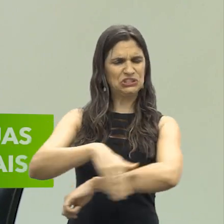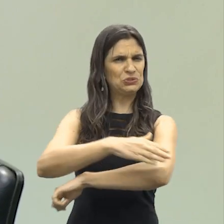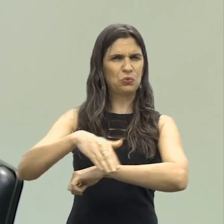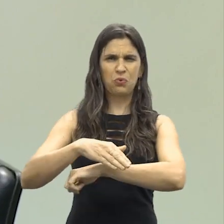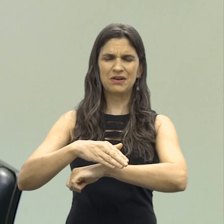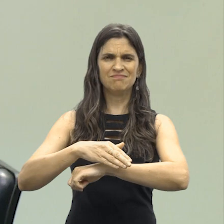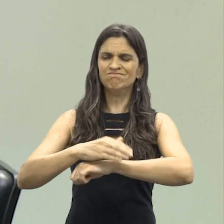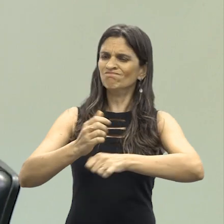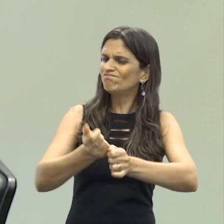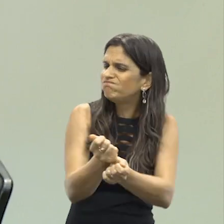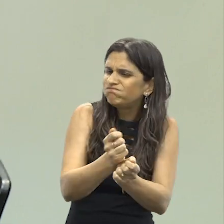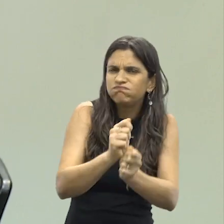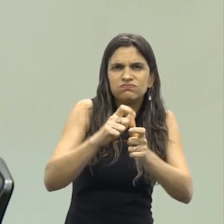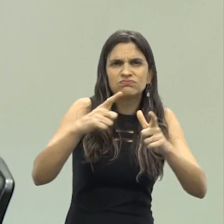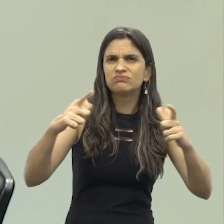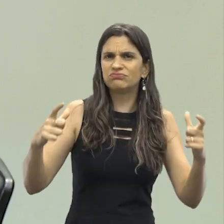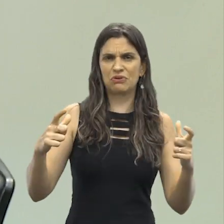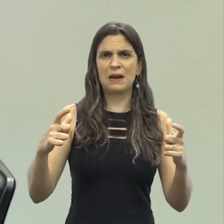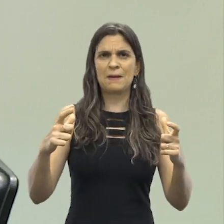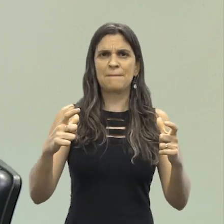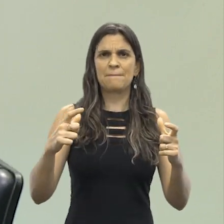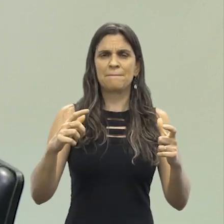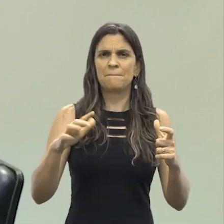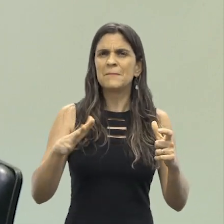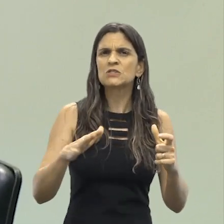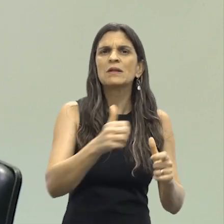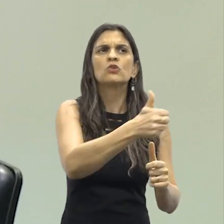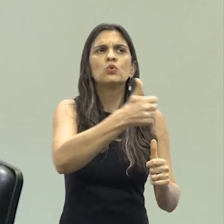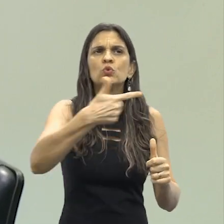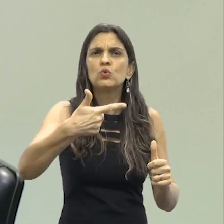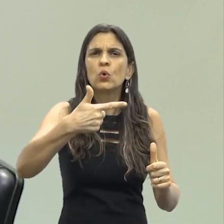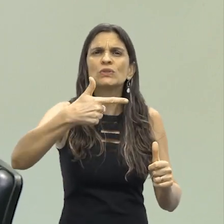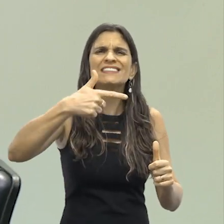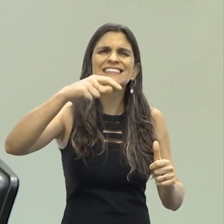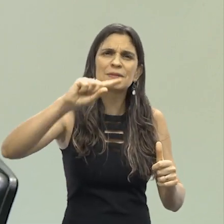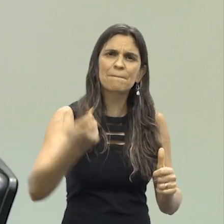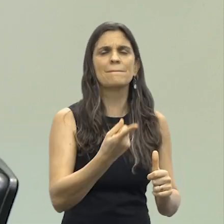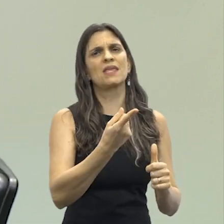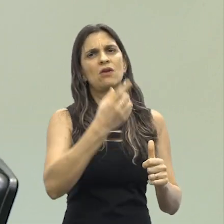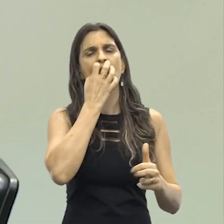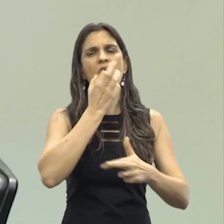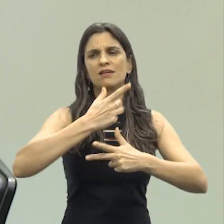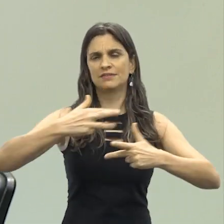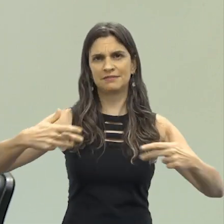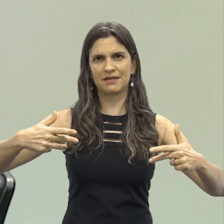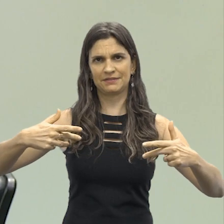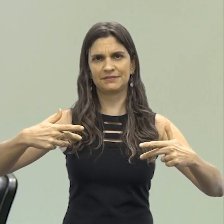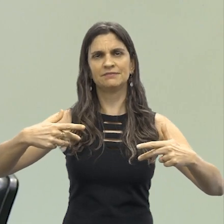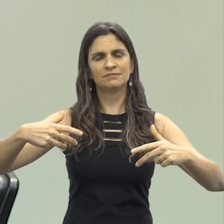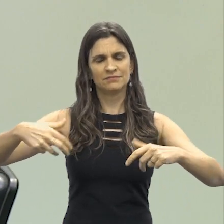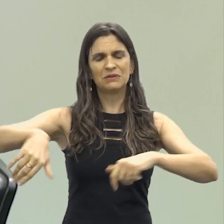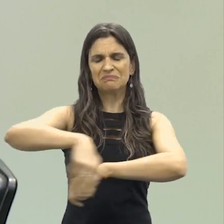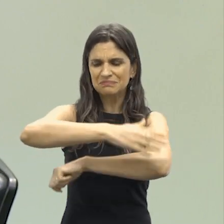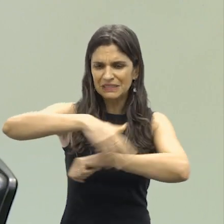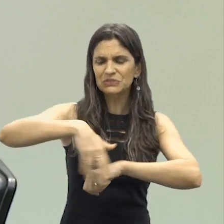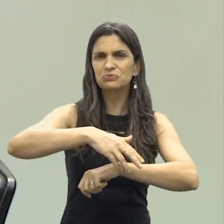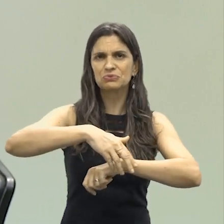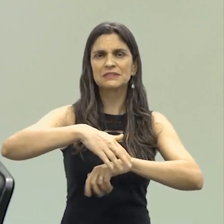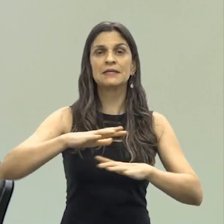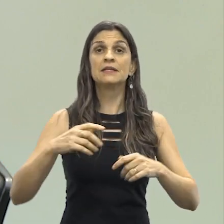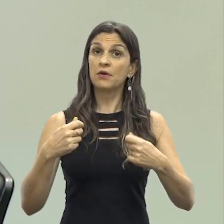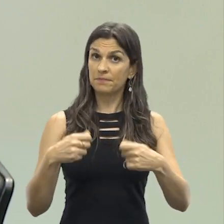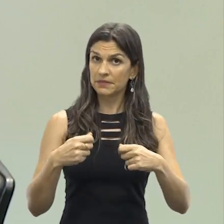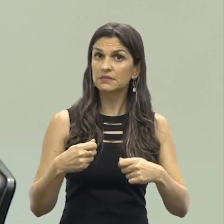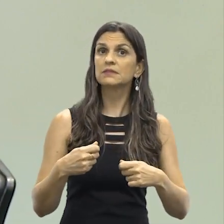de vulnerabilidade, situação de rua, eu estou falando de 12 mil animais em situação de rua. Então, isso é uma questão um pouco de cultura do município. Então, a gente tem que começar